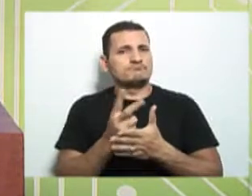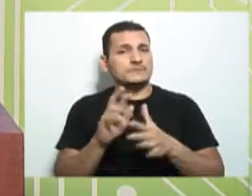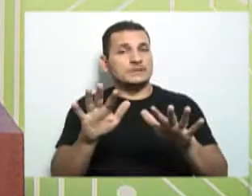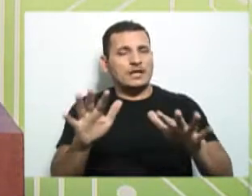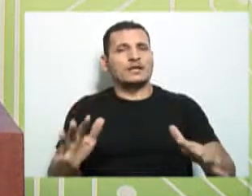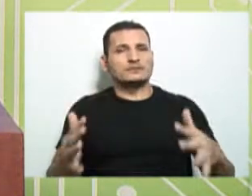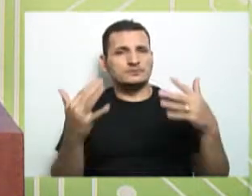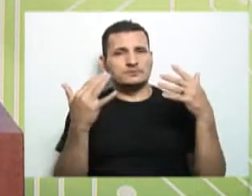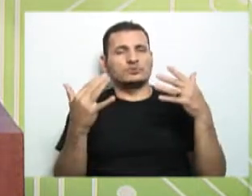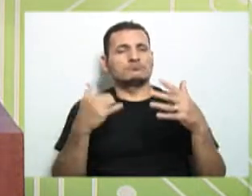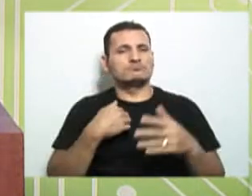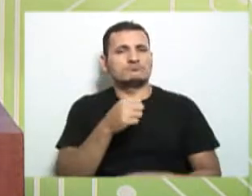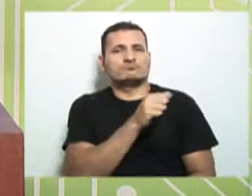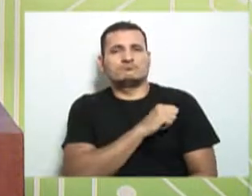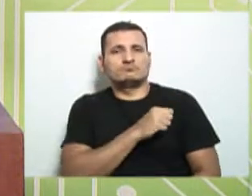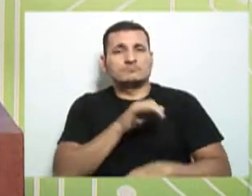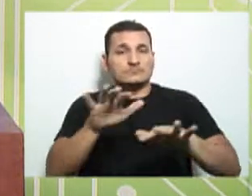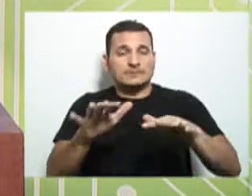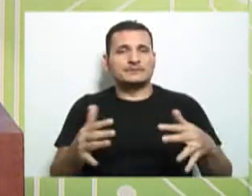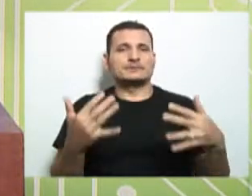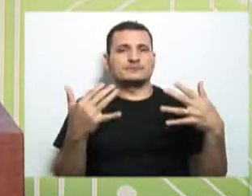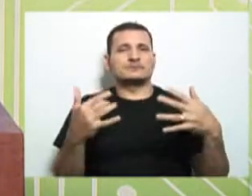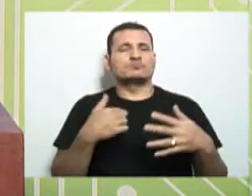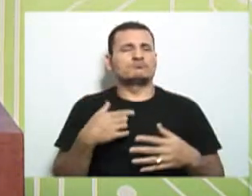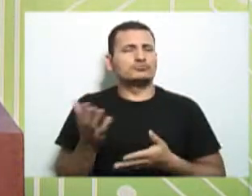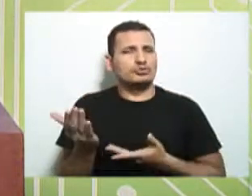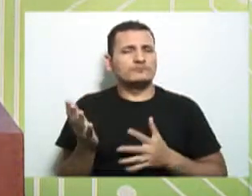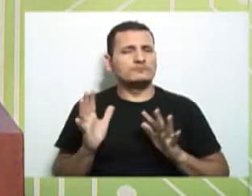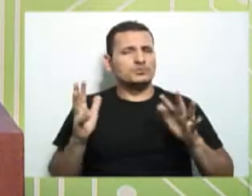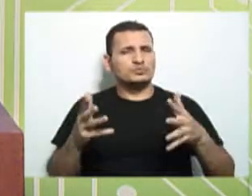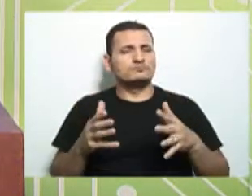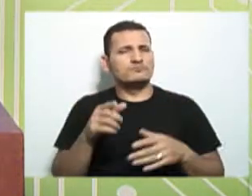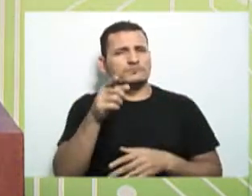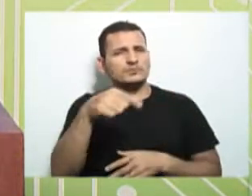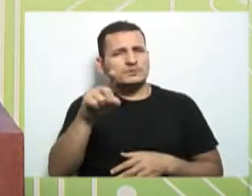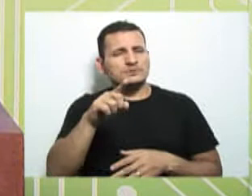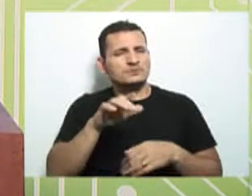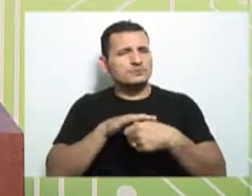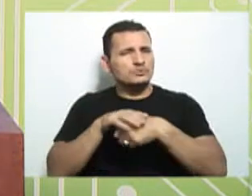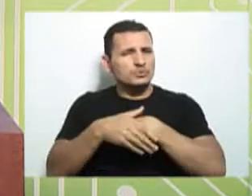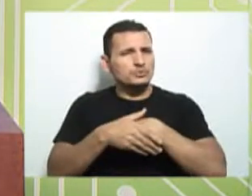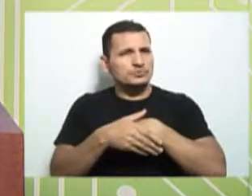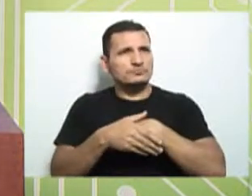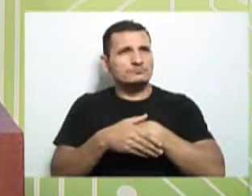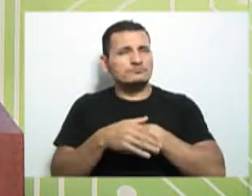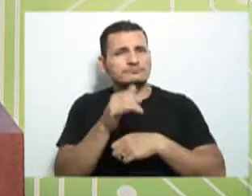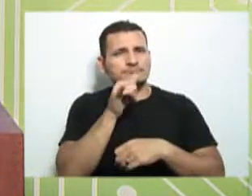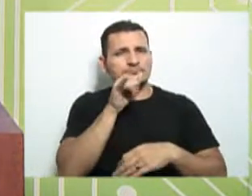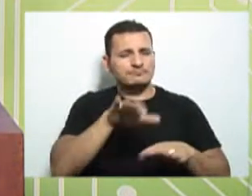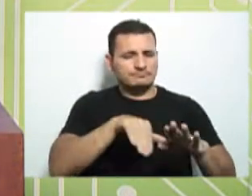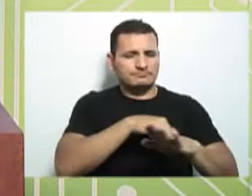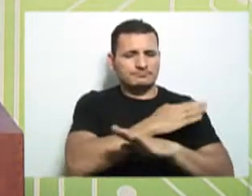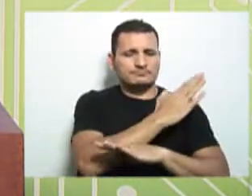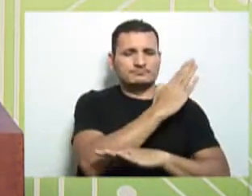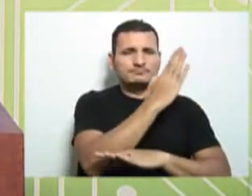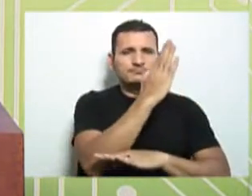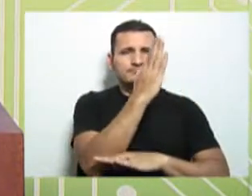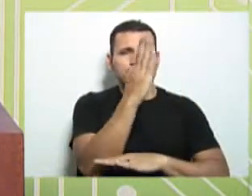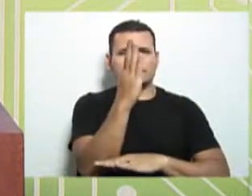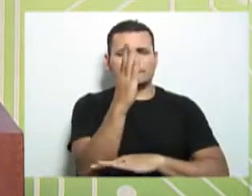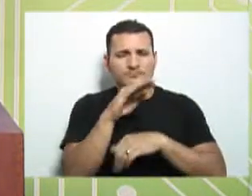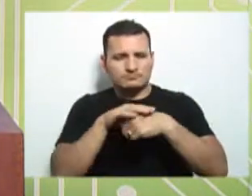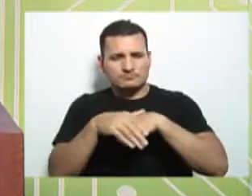meus alunos, né, de todas as idades. No final da noite, né? Na noite, termina o dia, final do dia, você faz